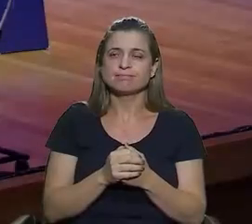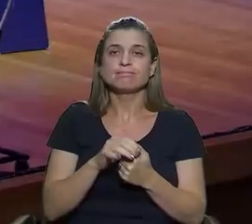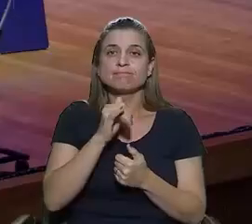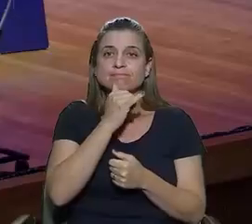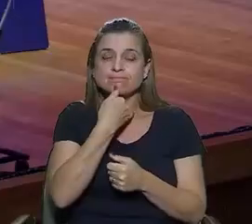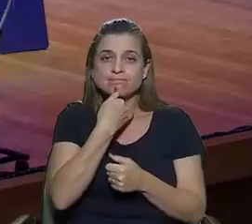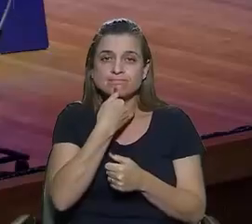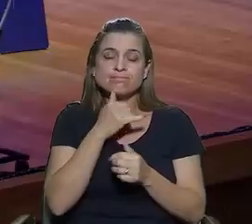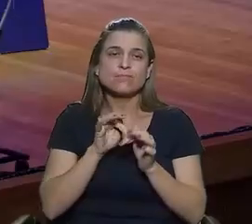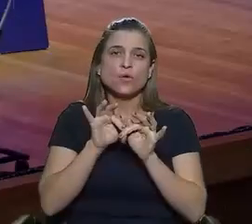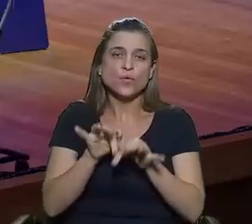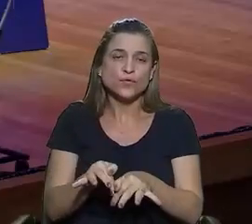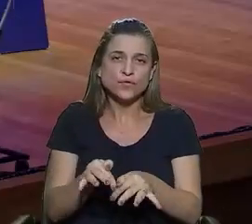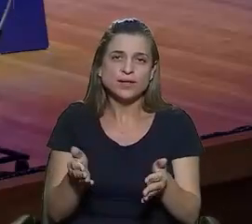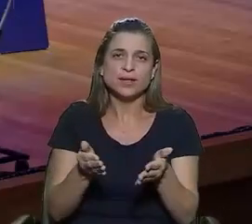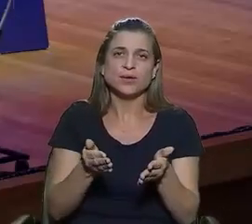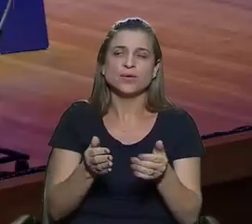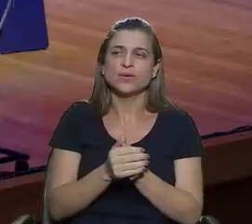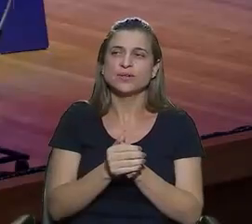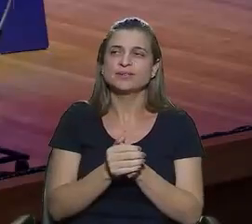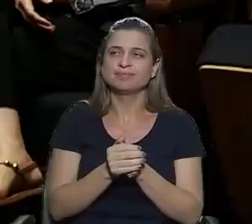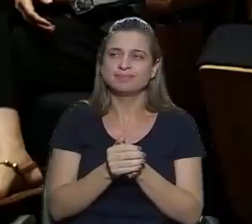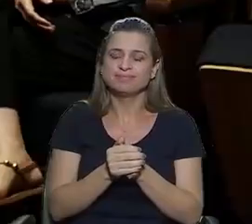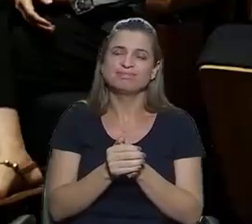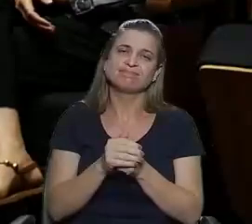Infelizmente, a gente está terminando. Cadê o ó de vocês?